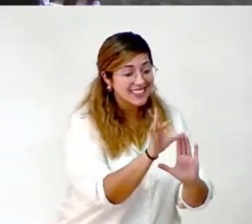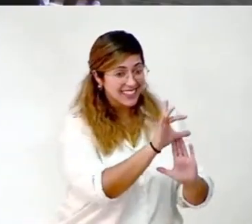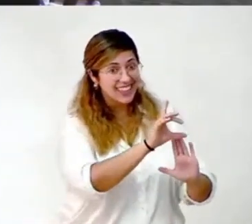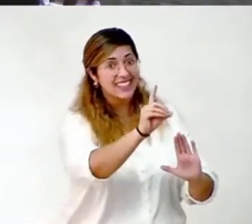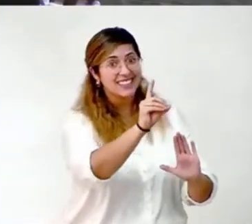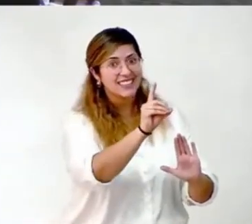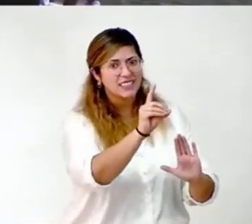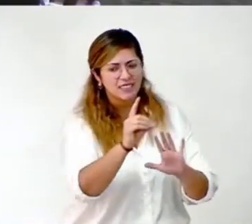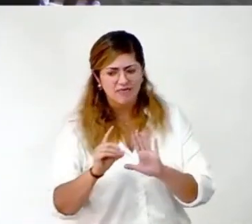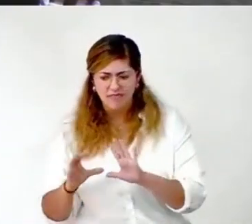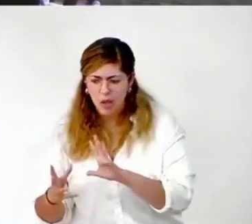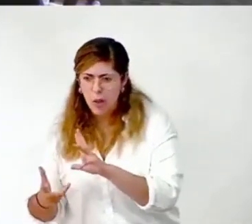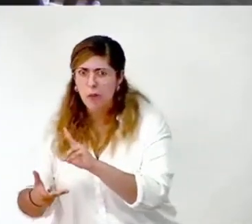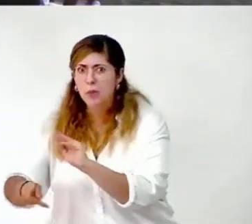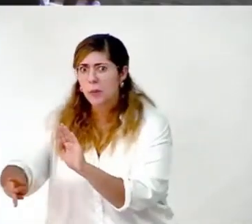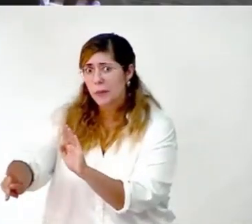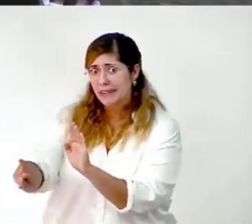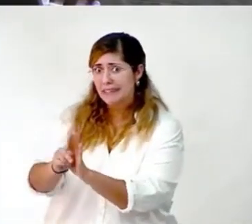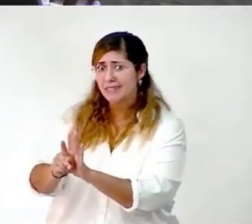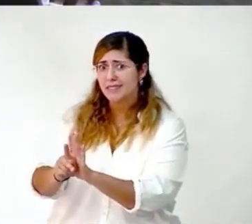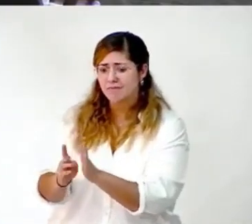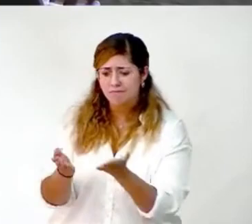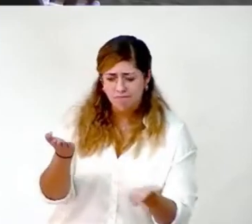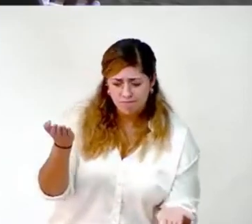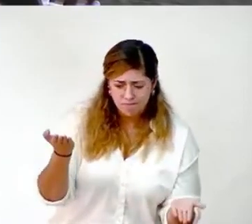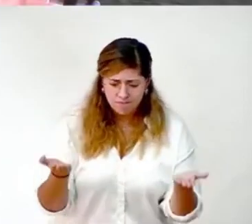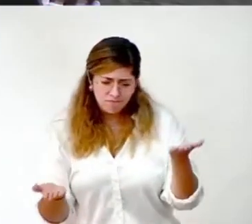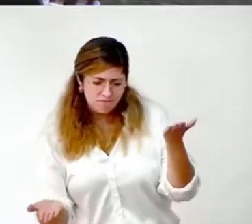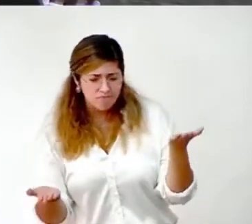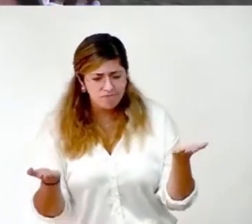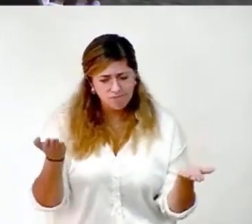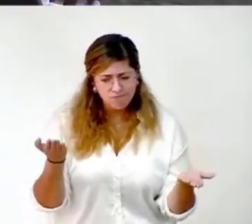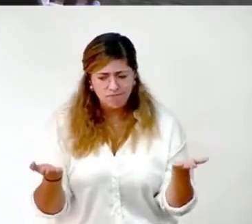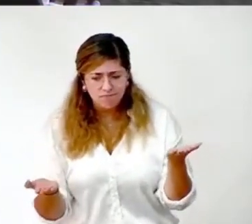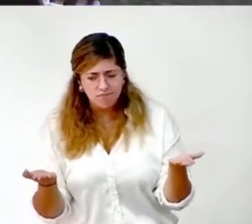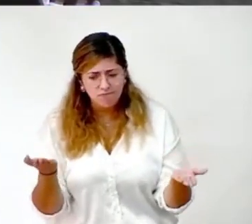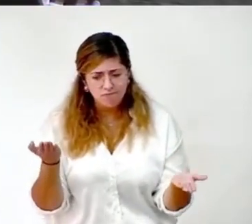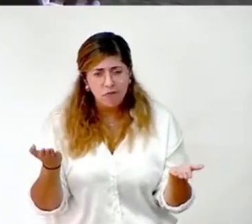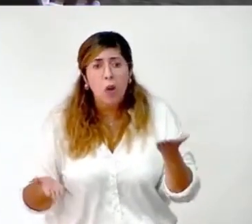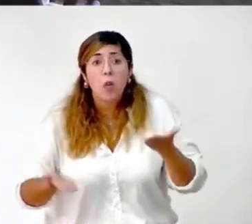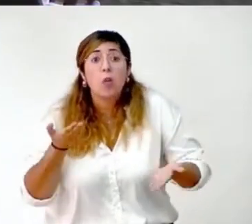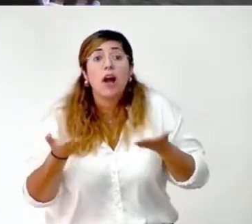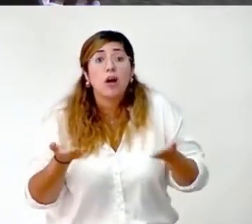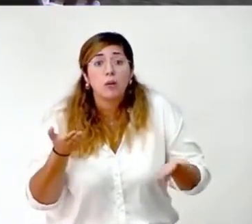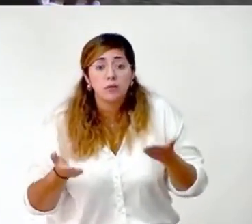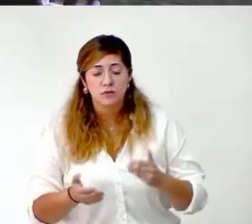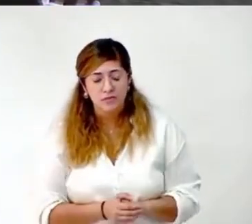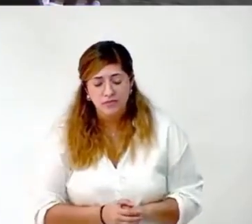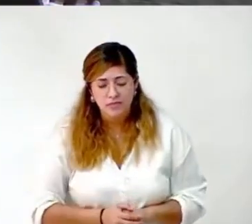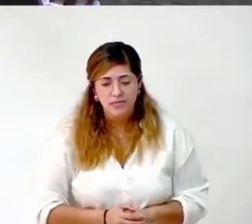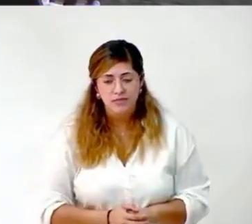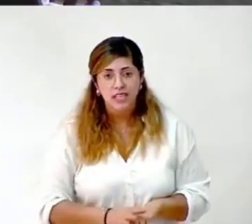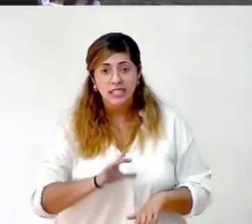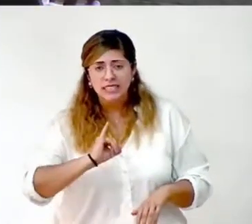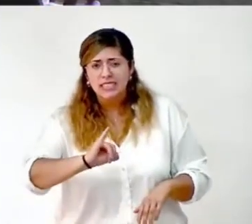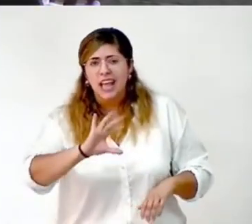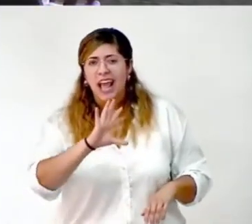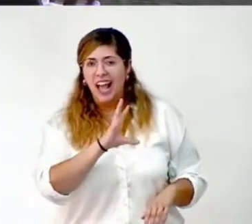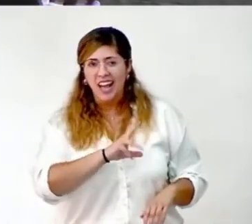diferença? E não é assim que ele coloca, porque se amardes os que vos amam, que recompensa